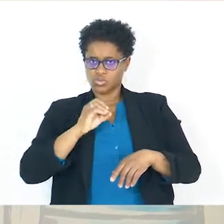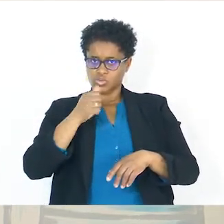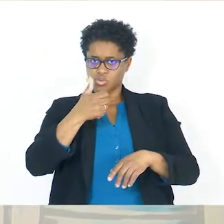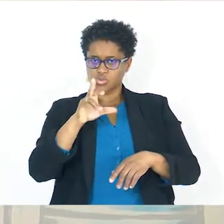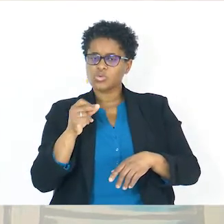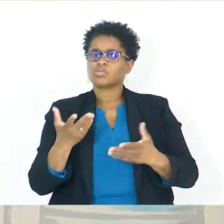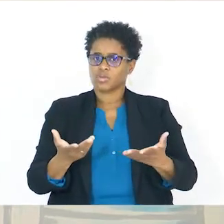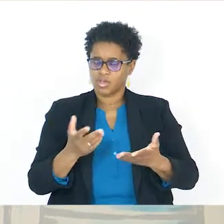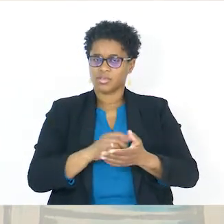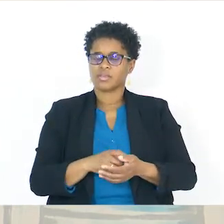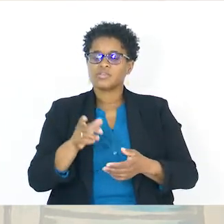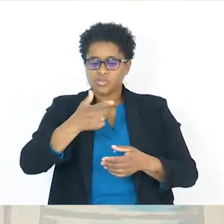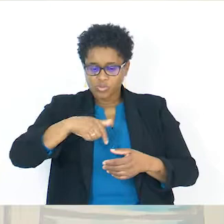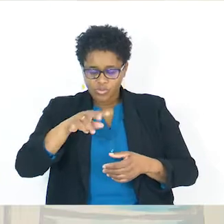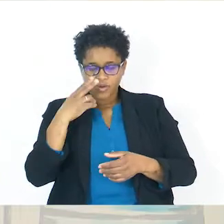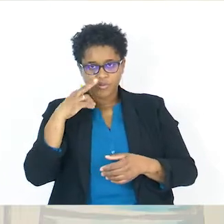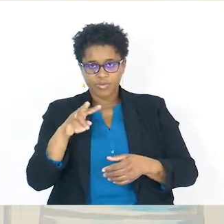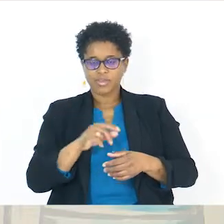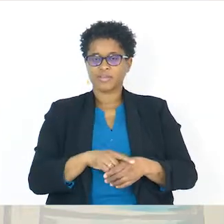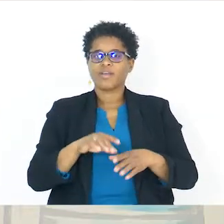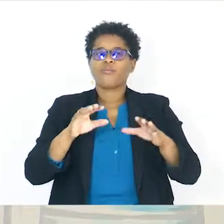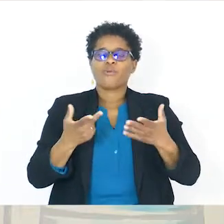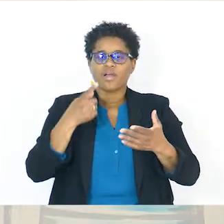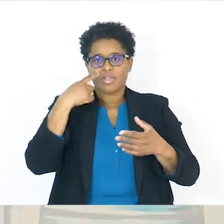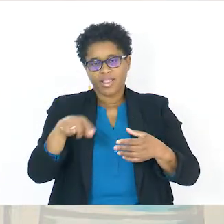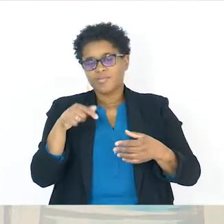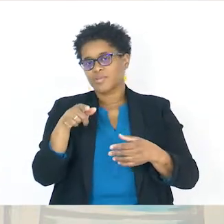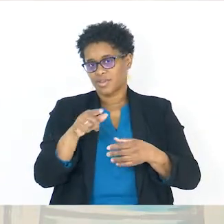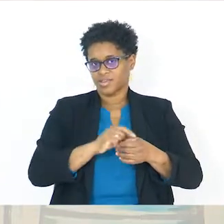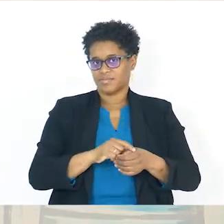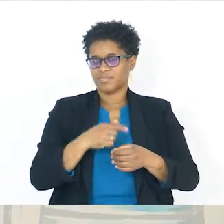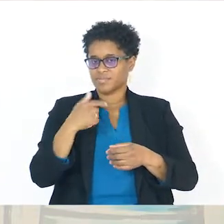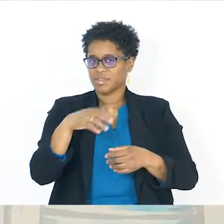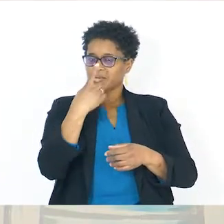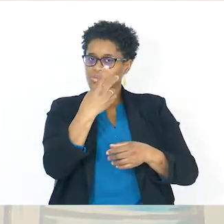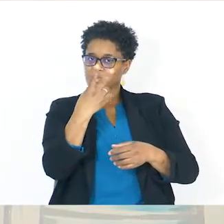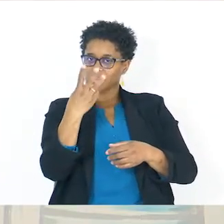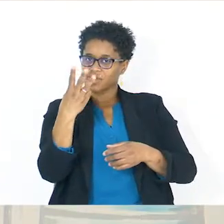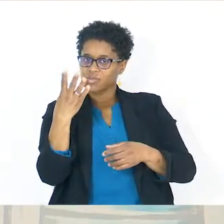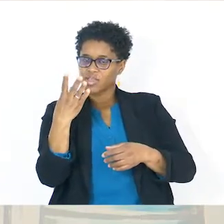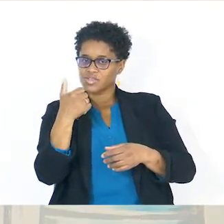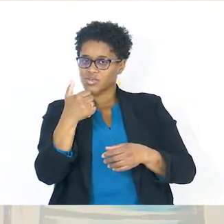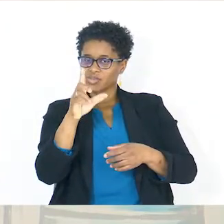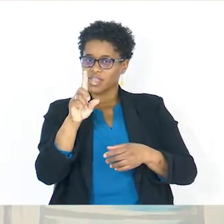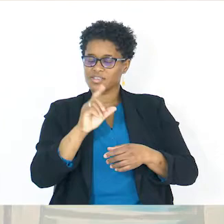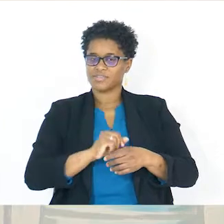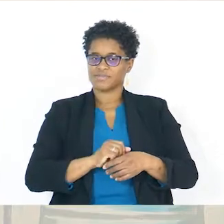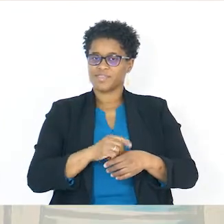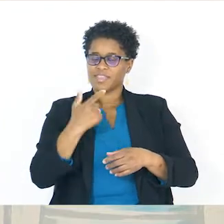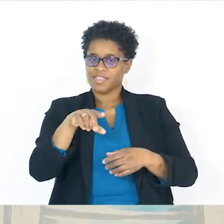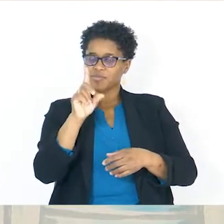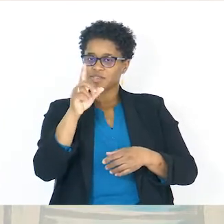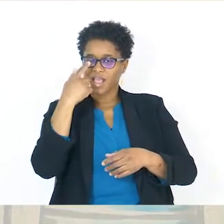é? Então, vamos ver quantos lápis estão aqui. Temos 1, 2, 3, 4, 5,